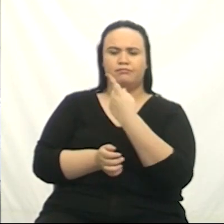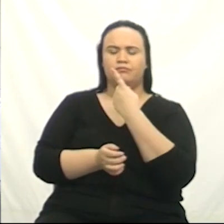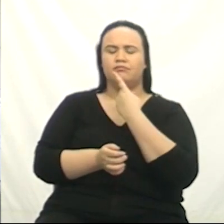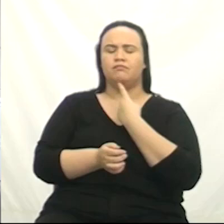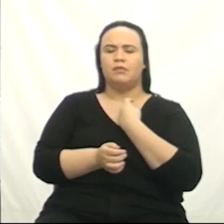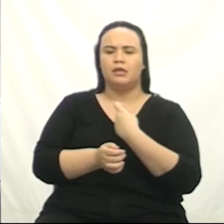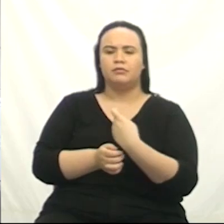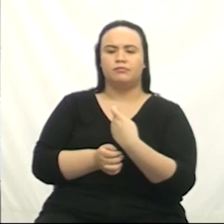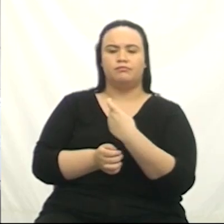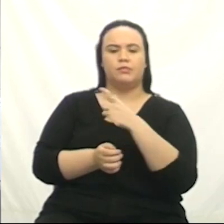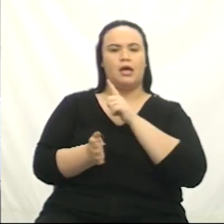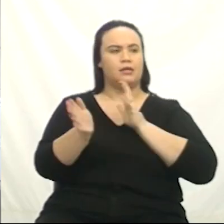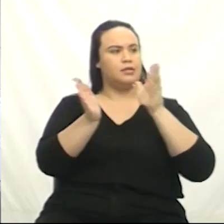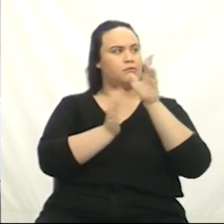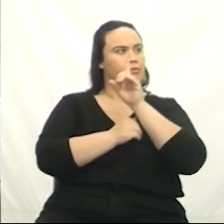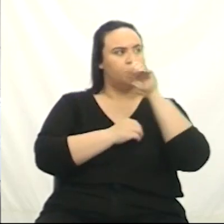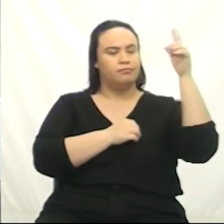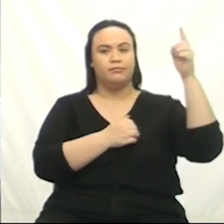por mim.